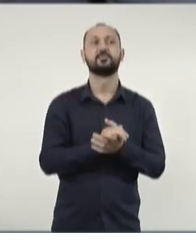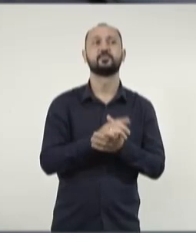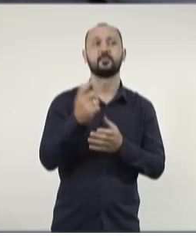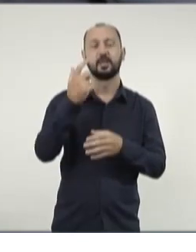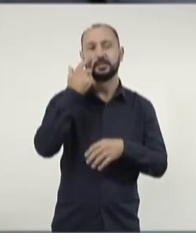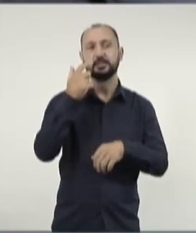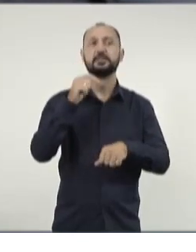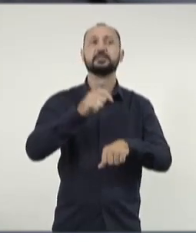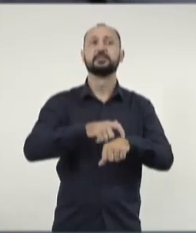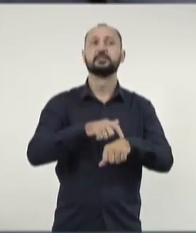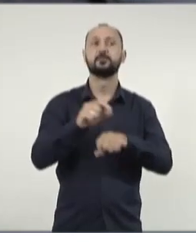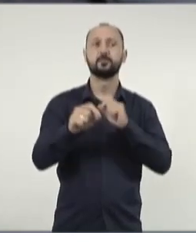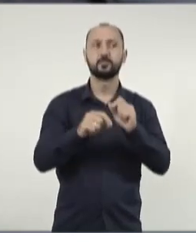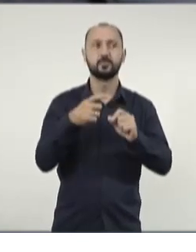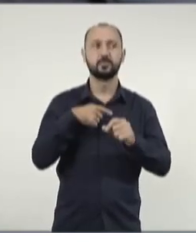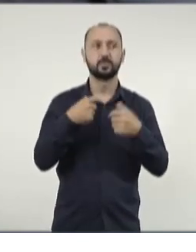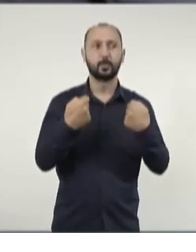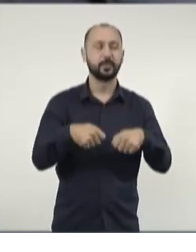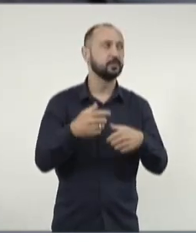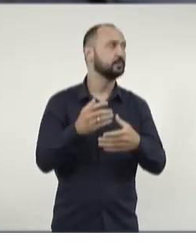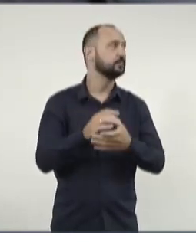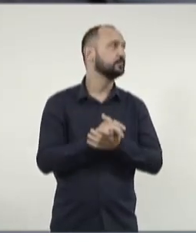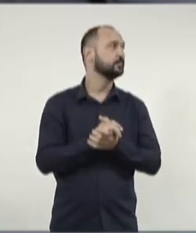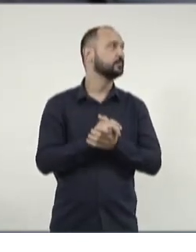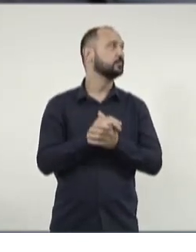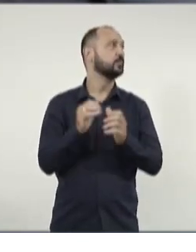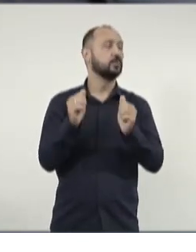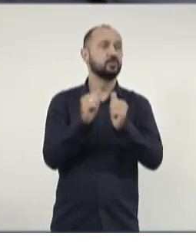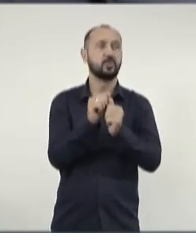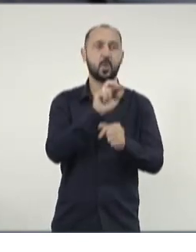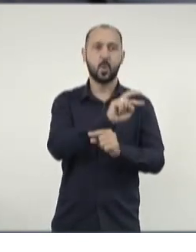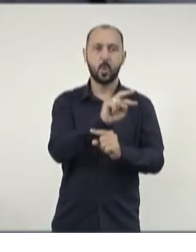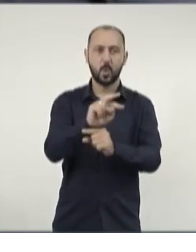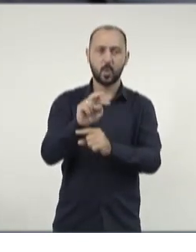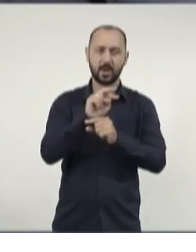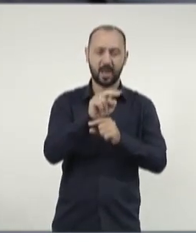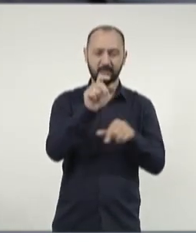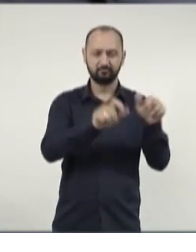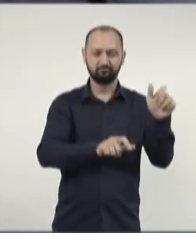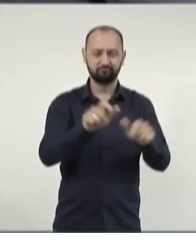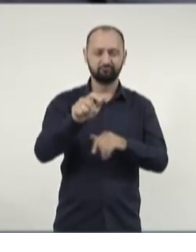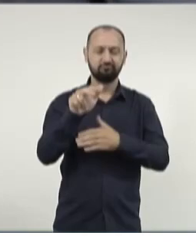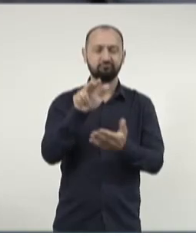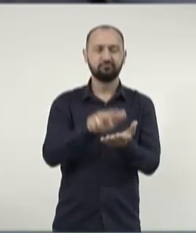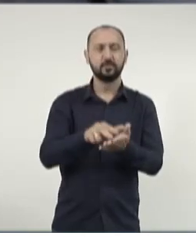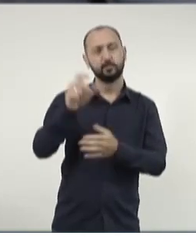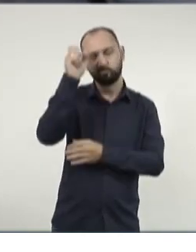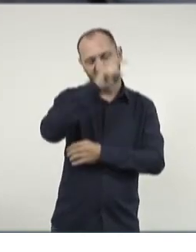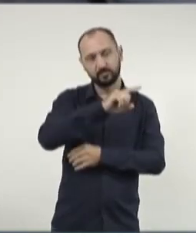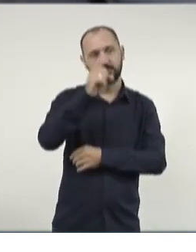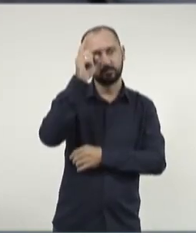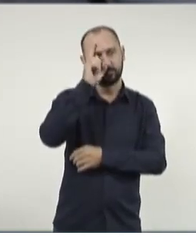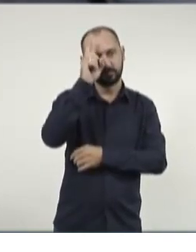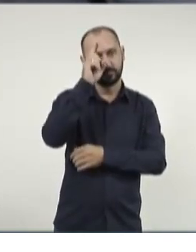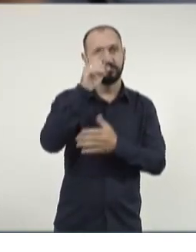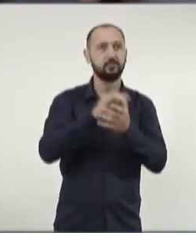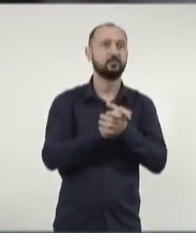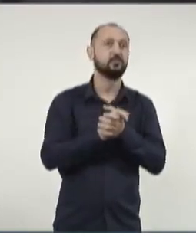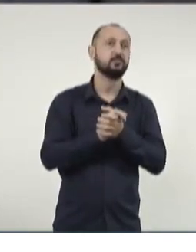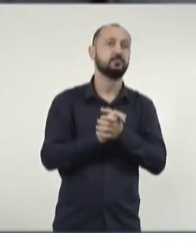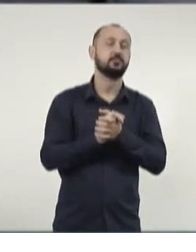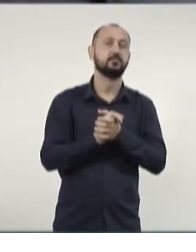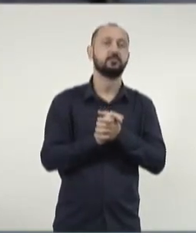esse tempo, né, que a gente precisa para estar no cuidado dos pacientes é um desafio constante, né? Então, eu queria